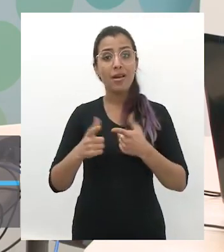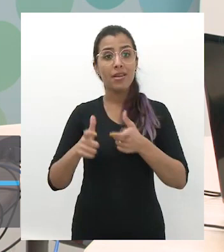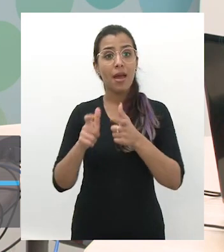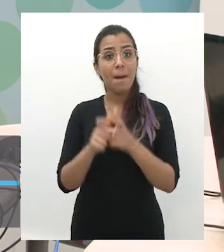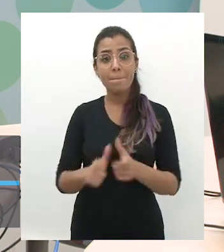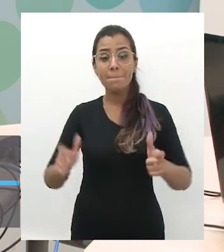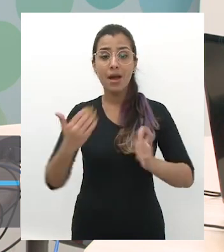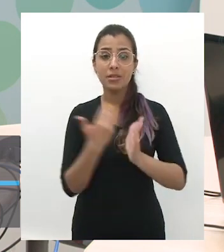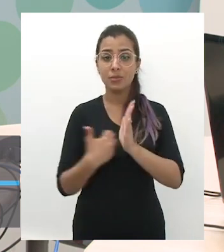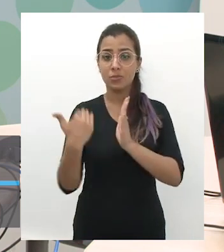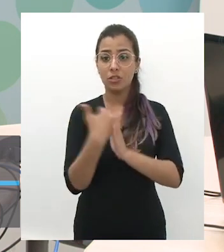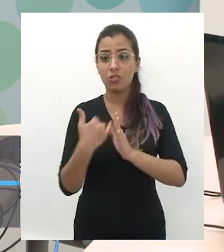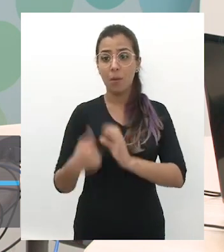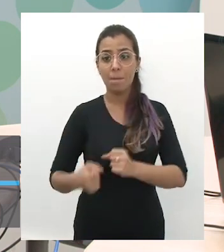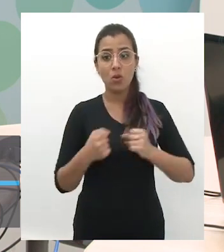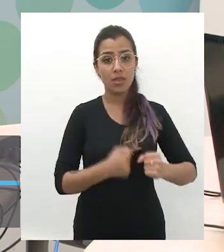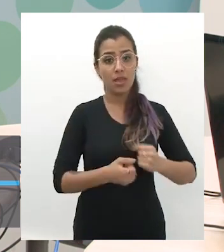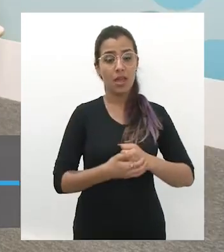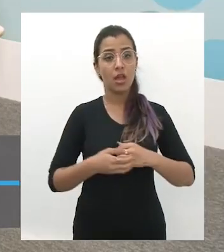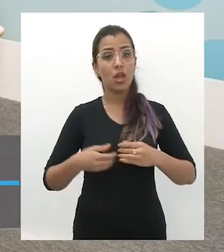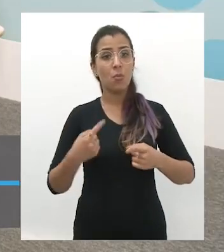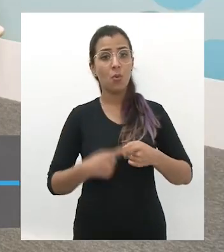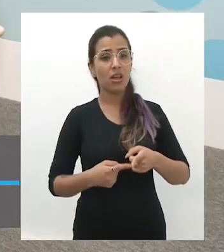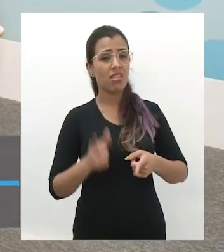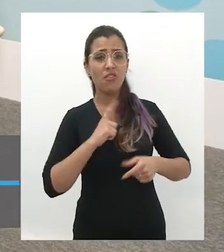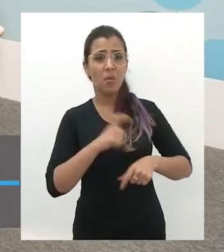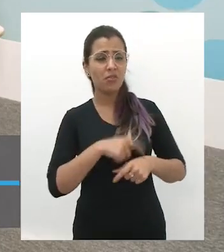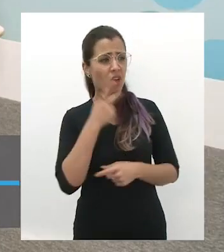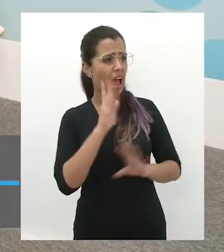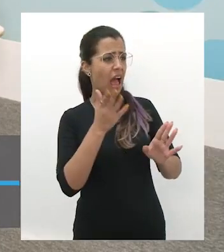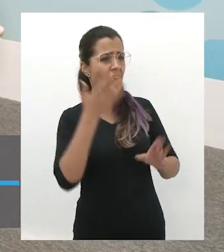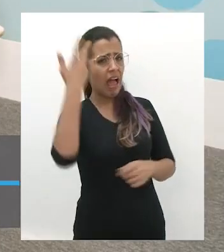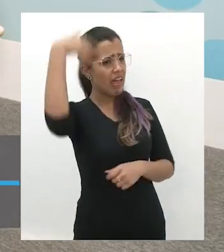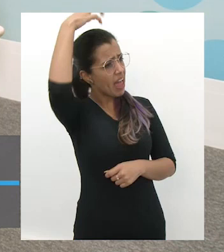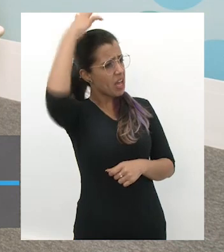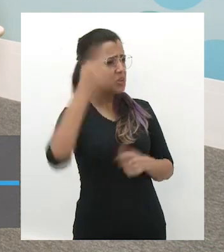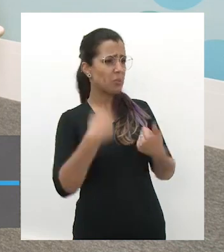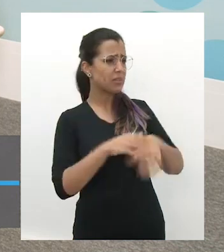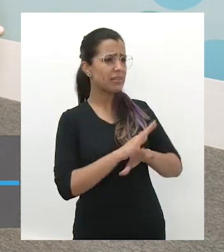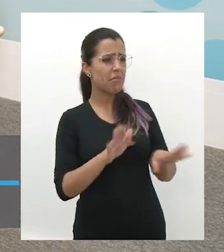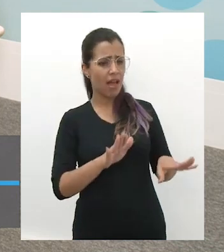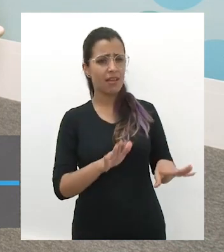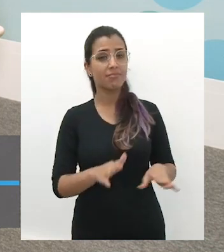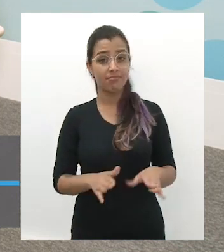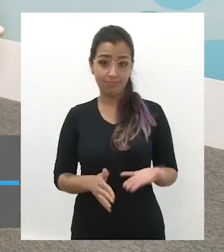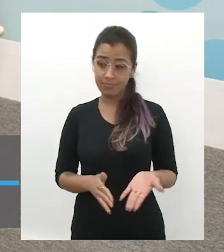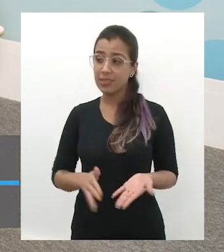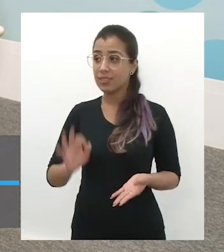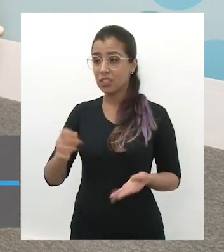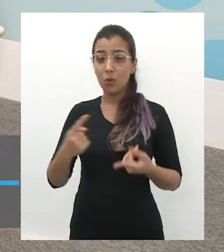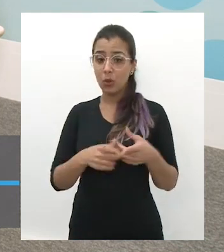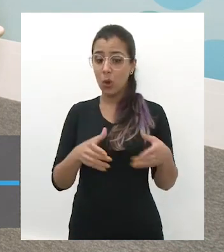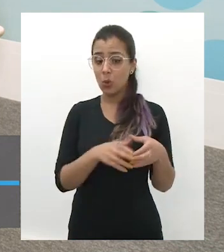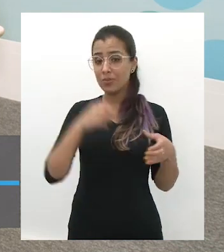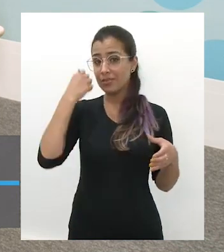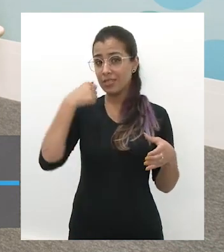poder político. É aquela coisa, não precisamos mais de rei nenhum, né, não professora precisamos, Janaína? porque o Senado, ele decidia tudo, né? Se o Senado decidia